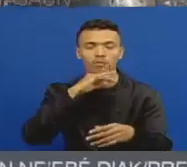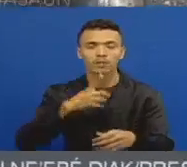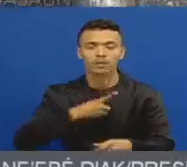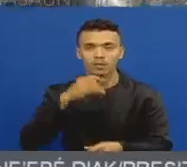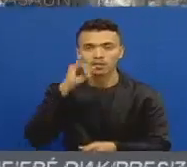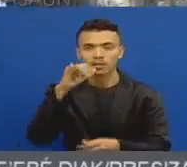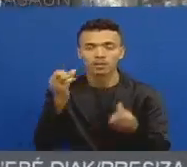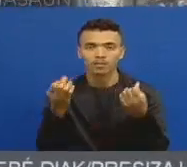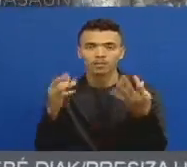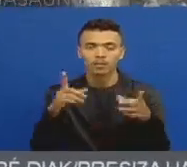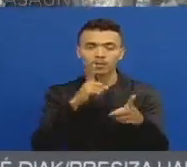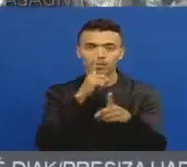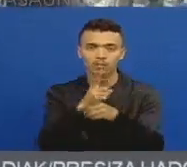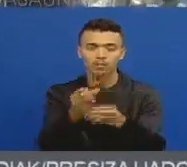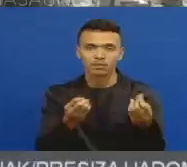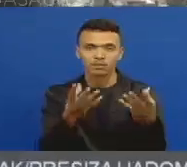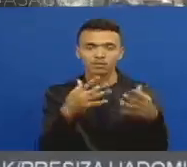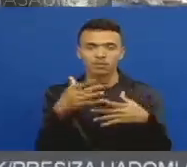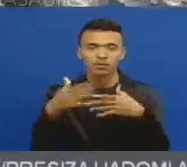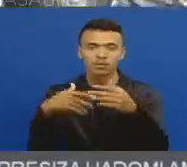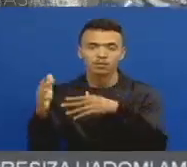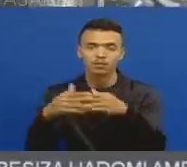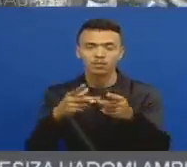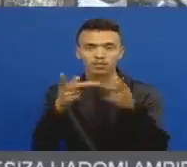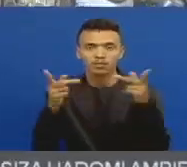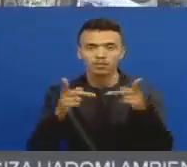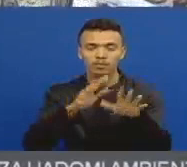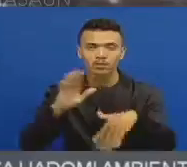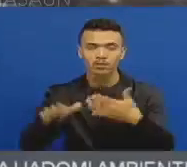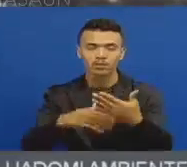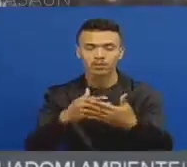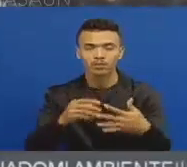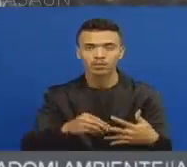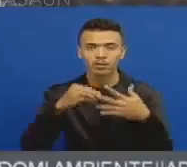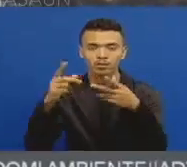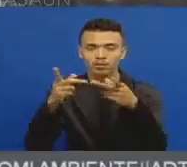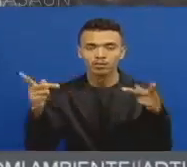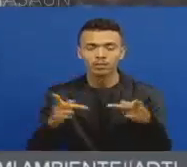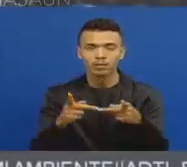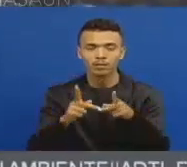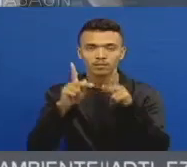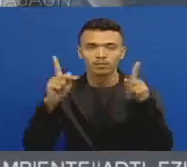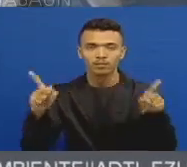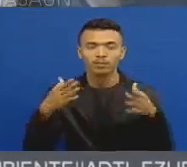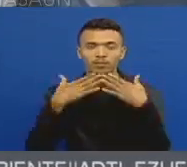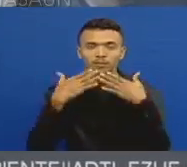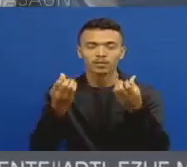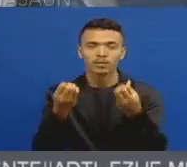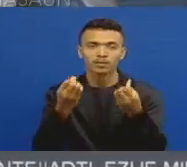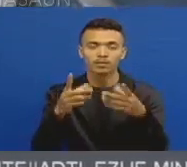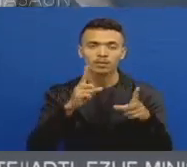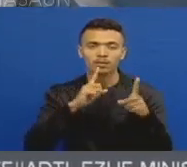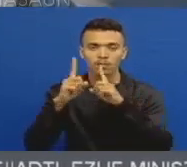mesmo sou nam cara arbiru e fatin ototo. Liru e fatin publico sera. Deco, obrigada para o mau tempo no bem uma